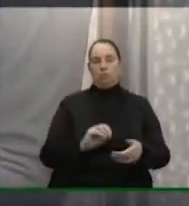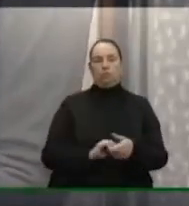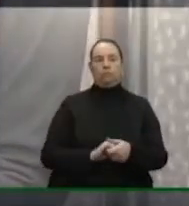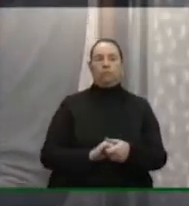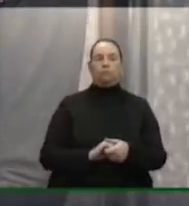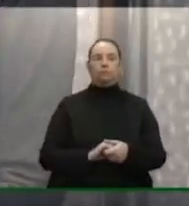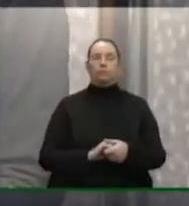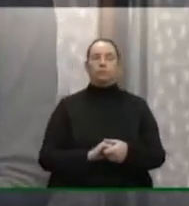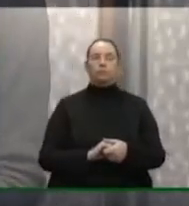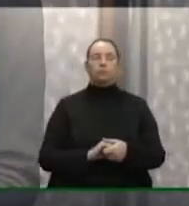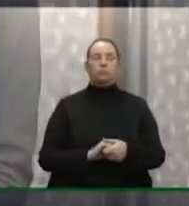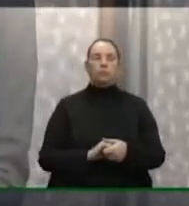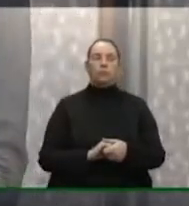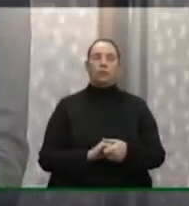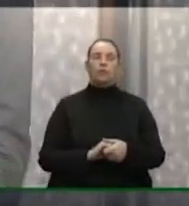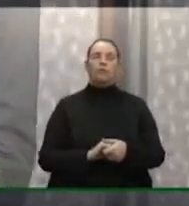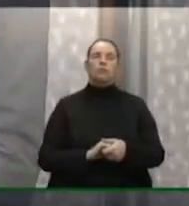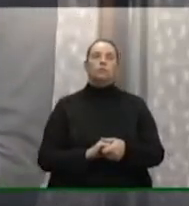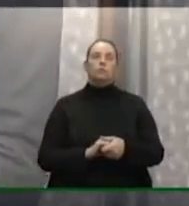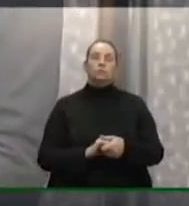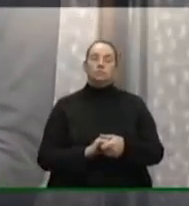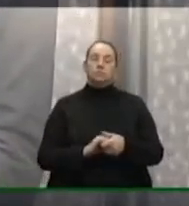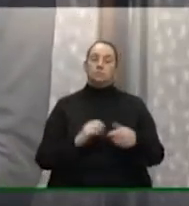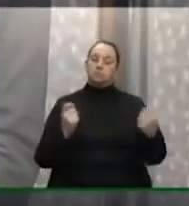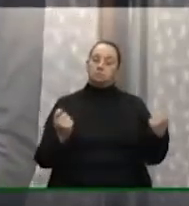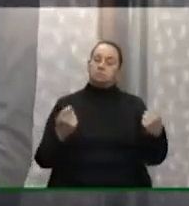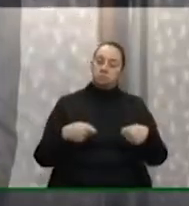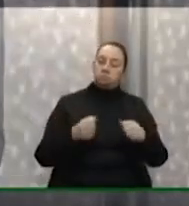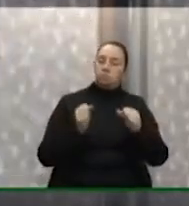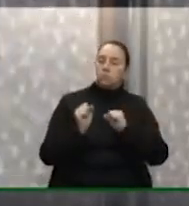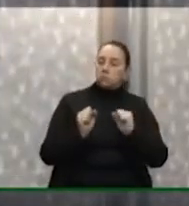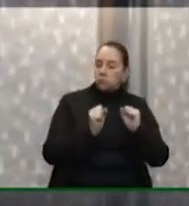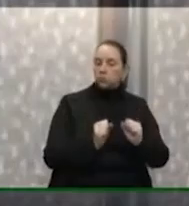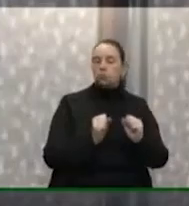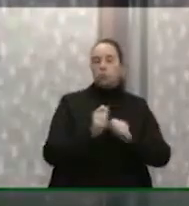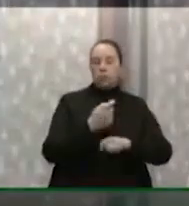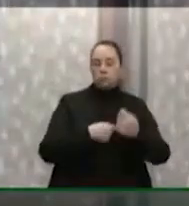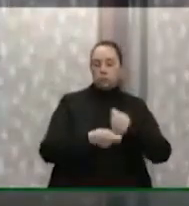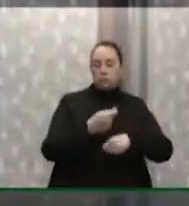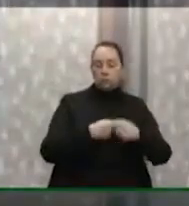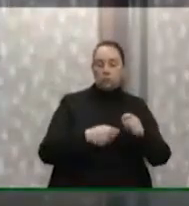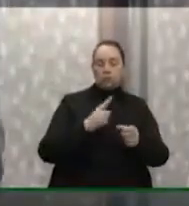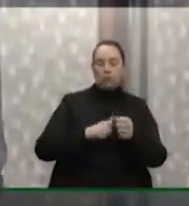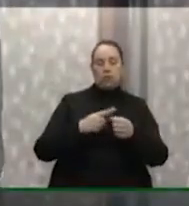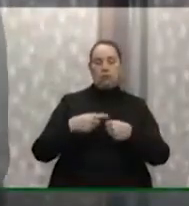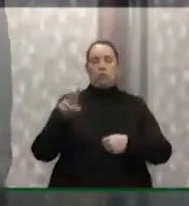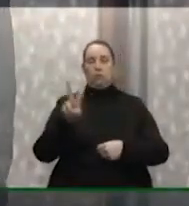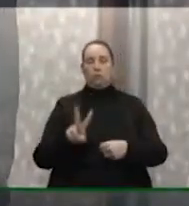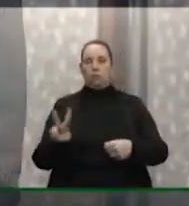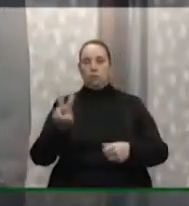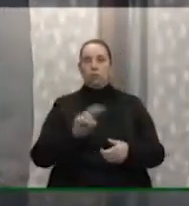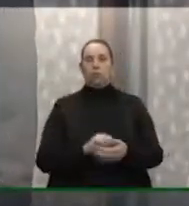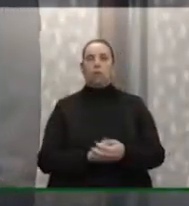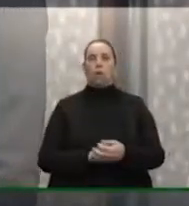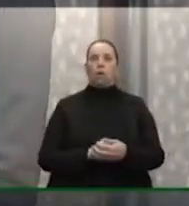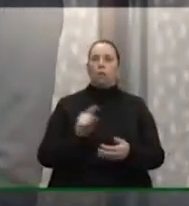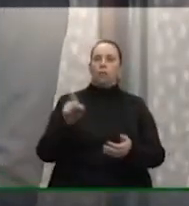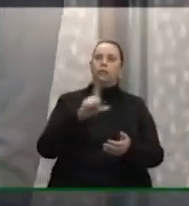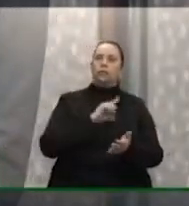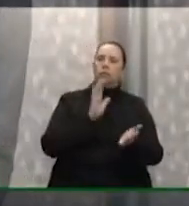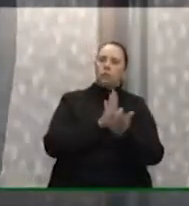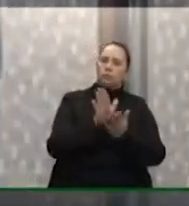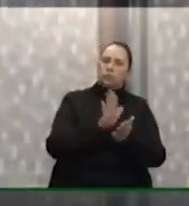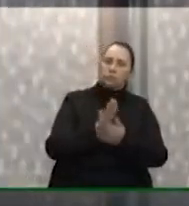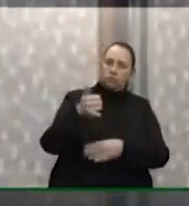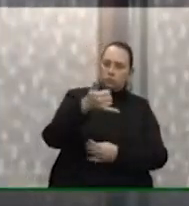a potência Econômica ambiental daquela cidade Econômica lá nós temos a produção de